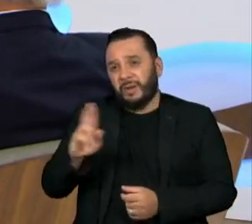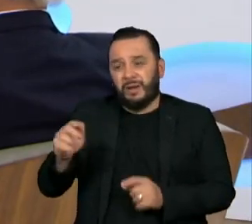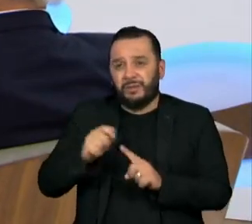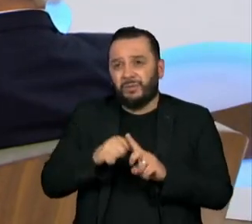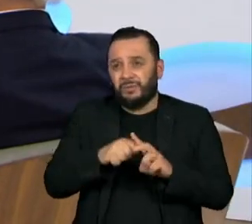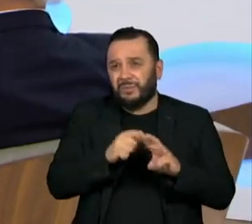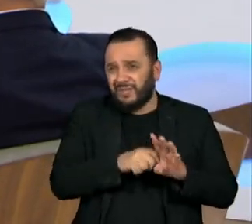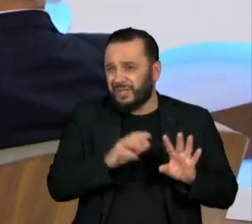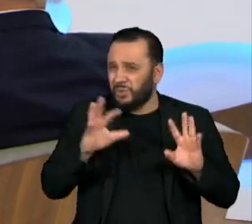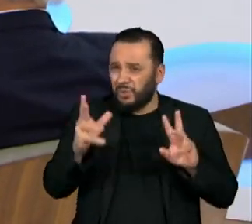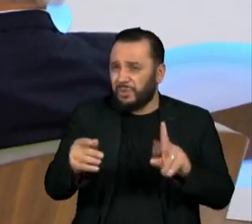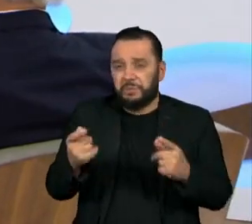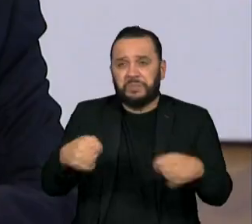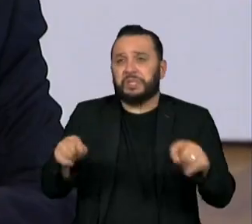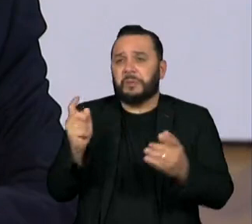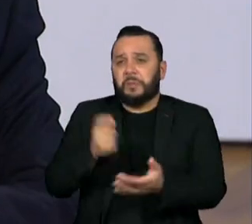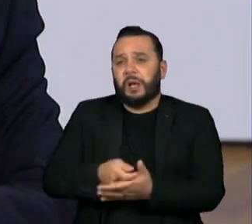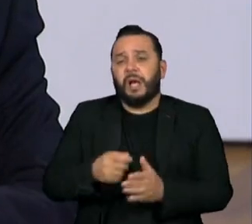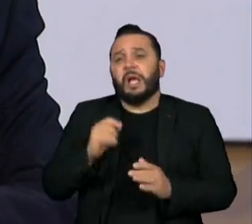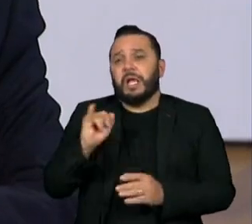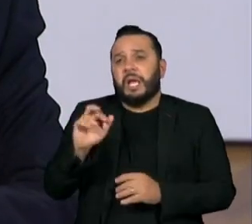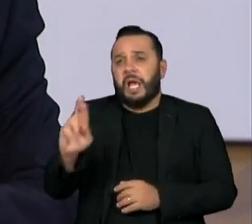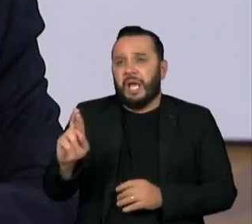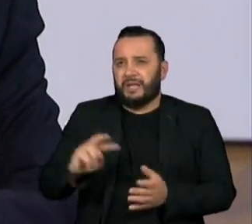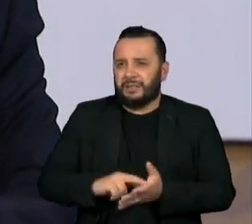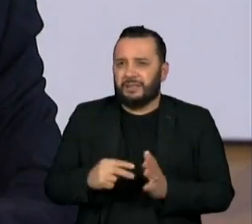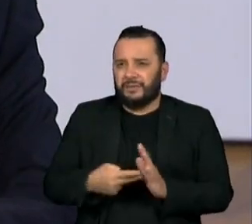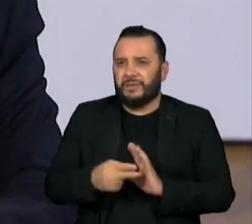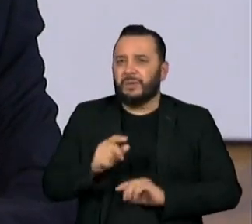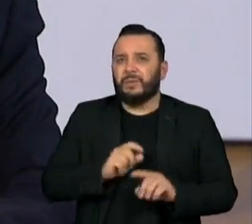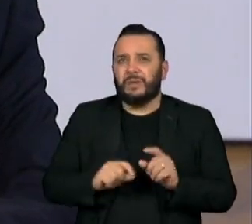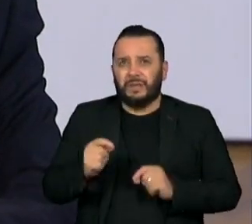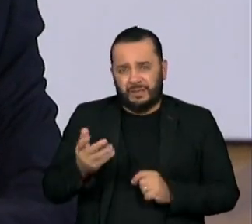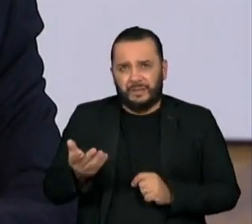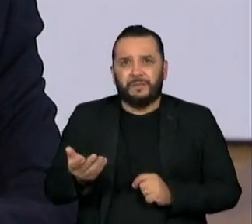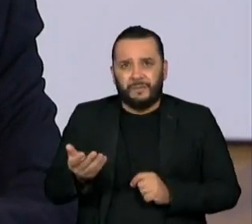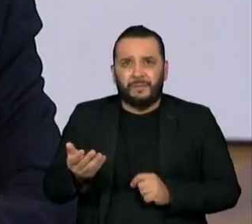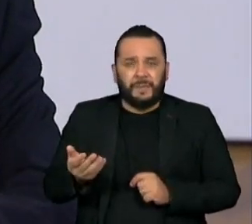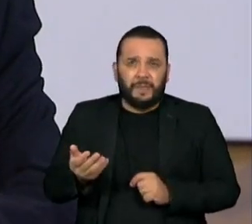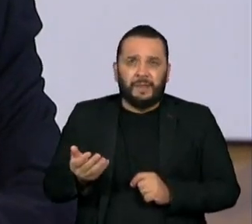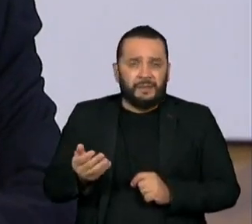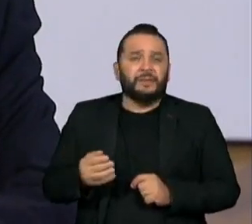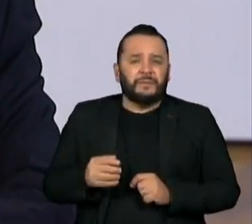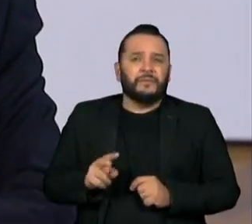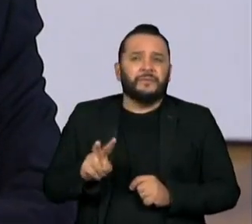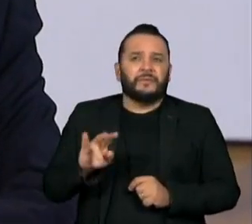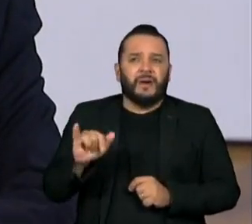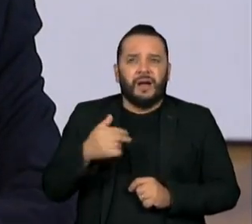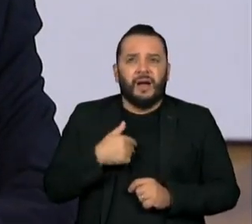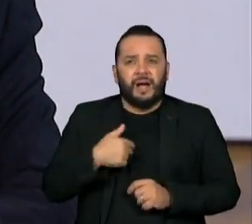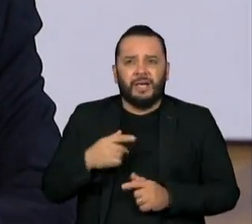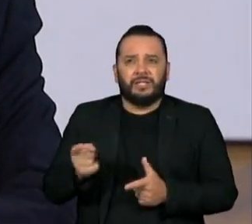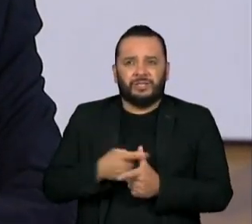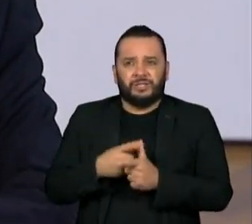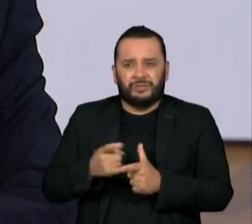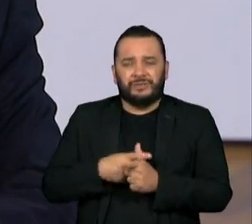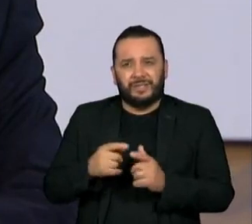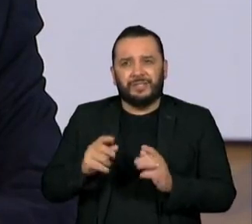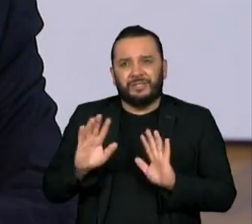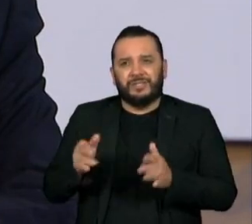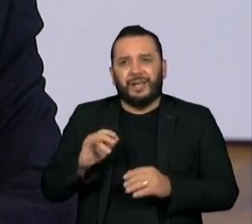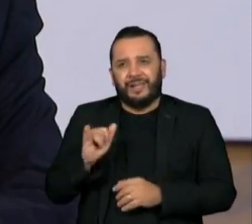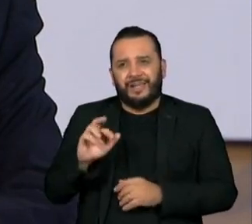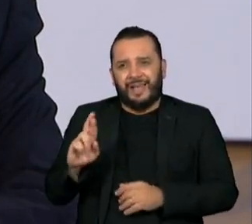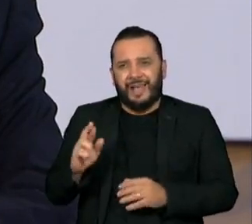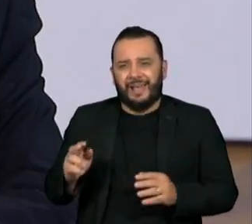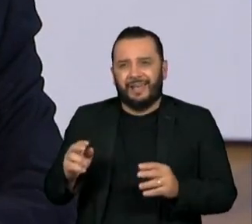isentar os todos Imposto de Renda significa abrir um gato buraco grande na arrecadação depois